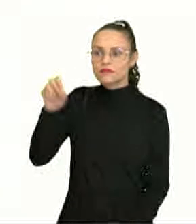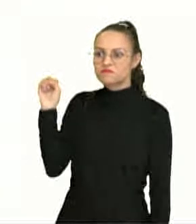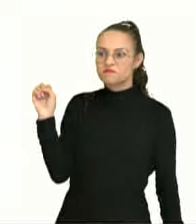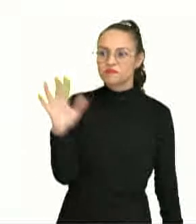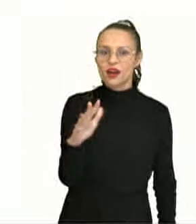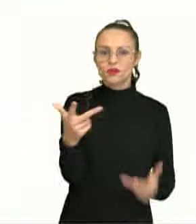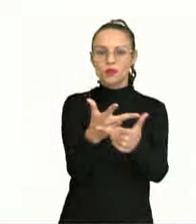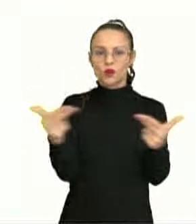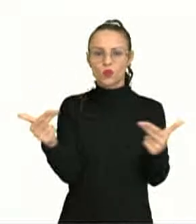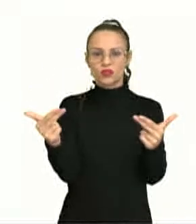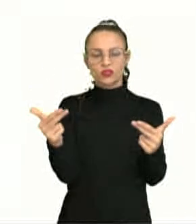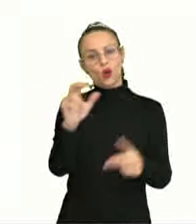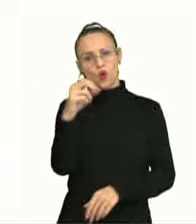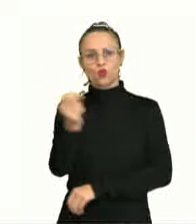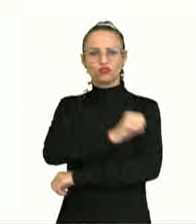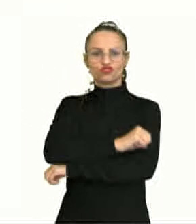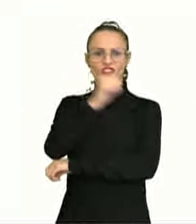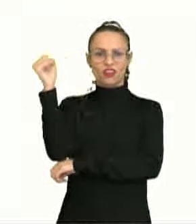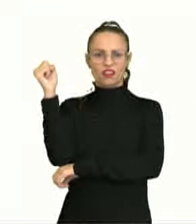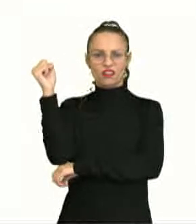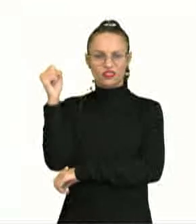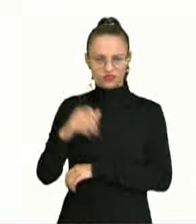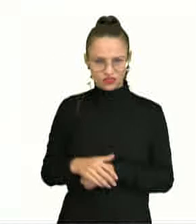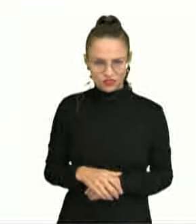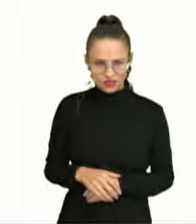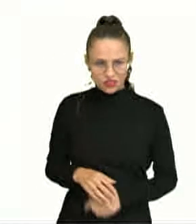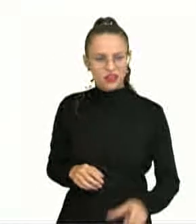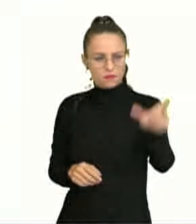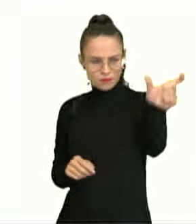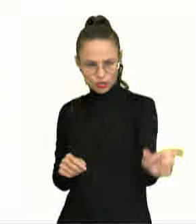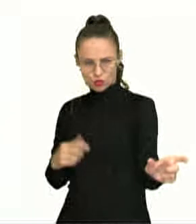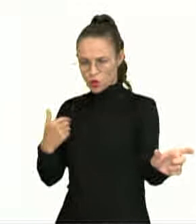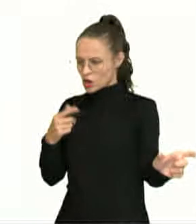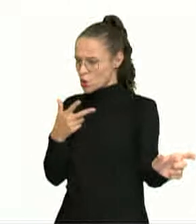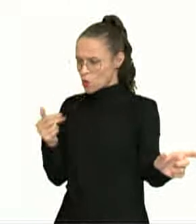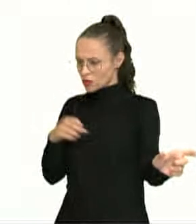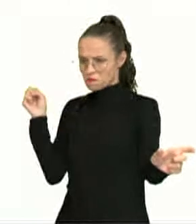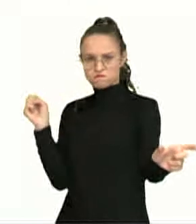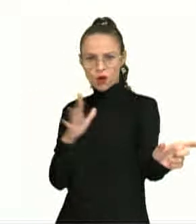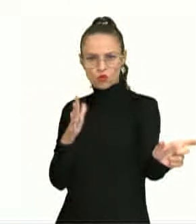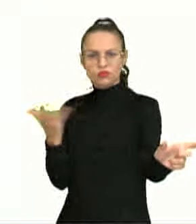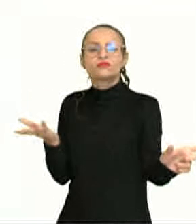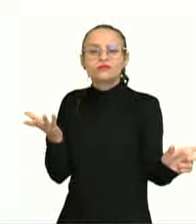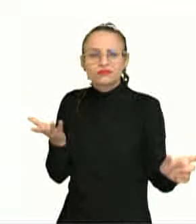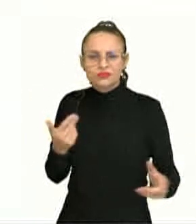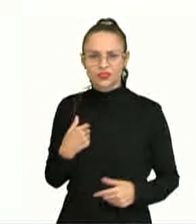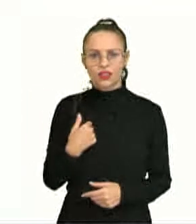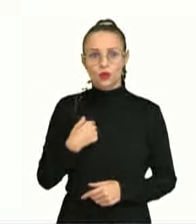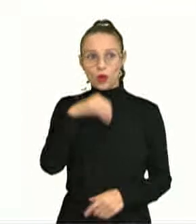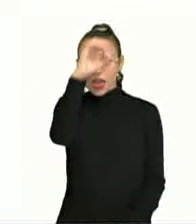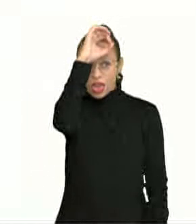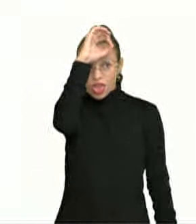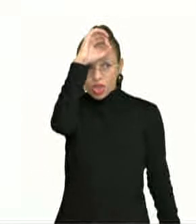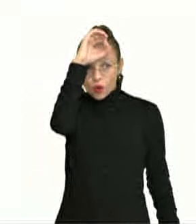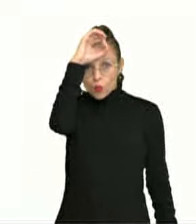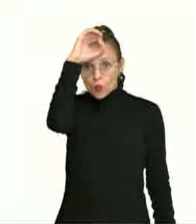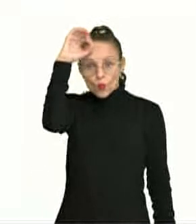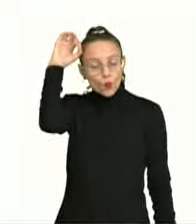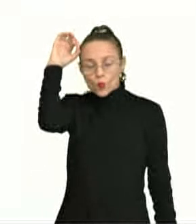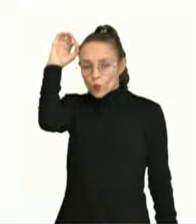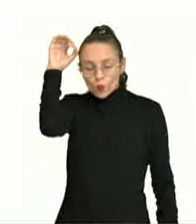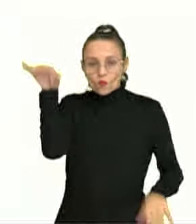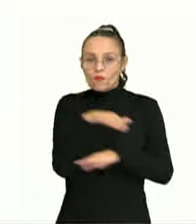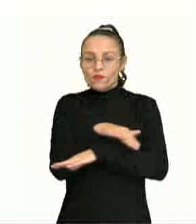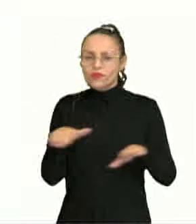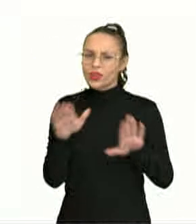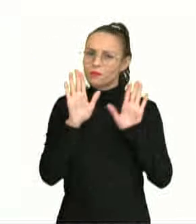algo pela janela. Ato de atirar alguém ou algo pela janela? Acabou minha ignorância, mas não